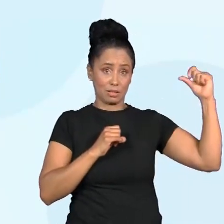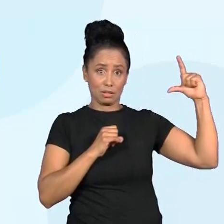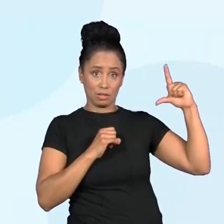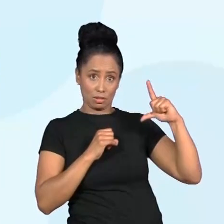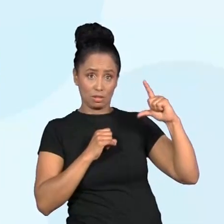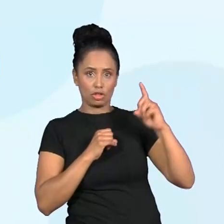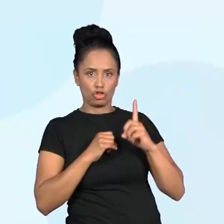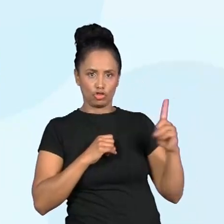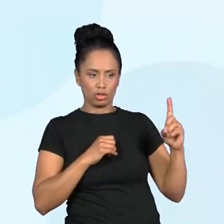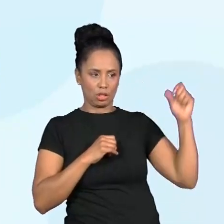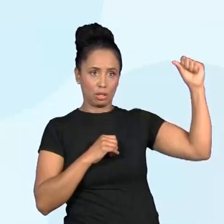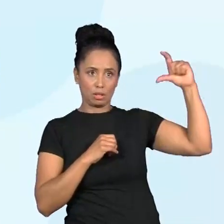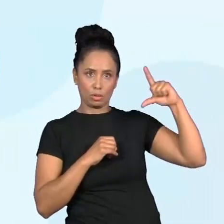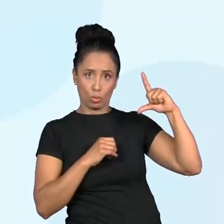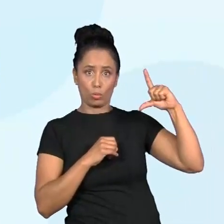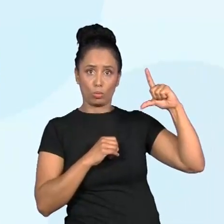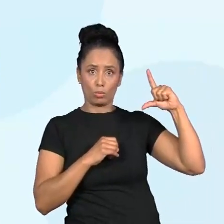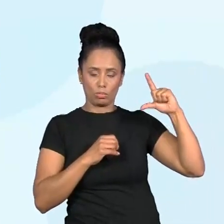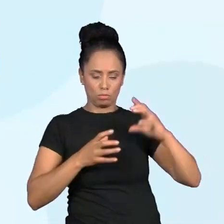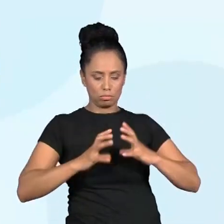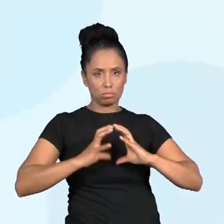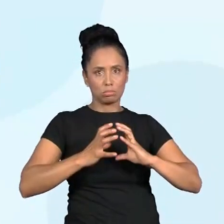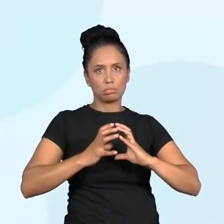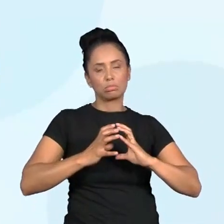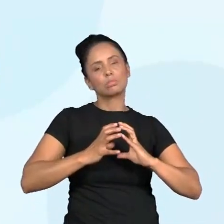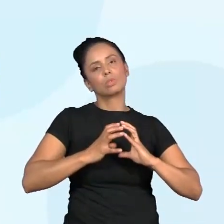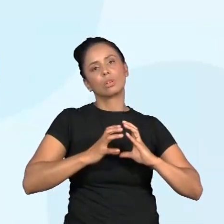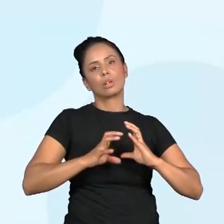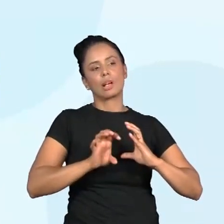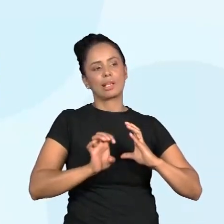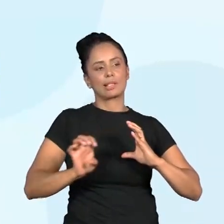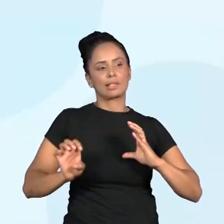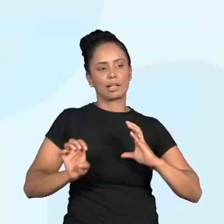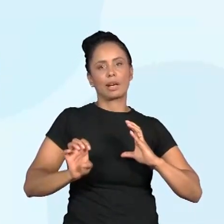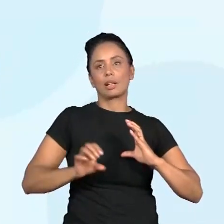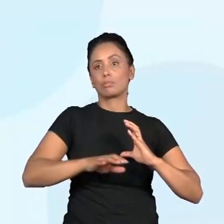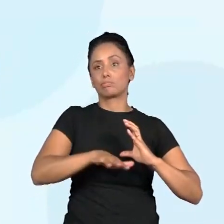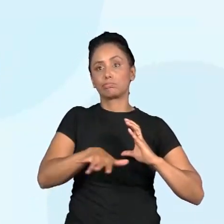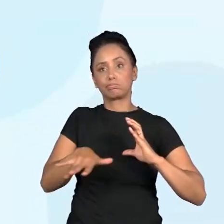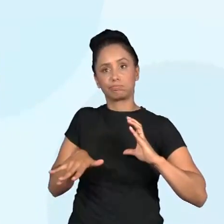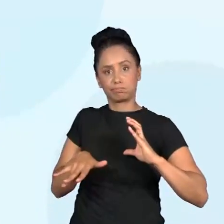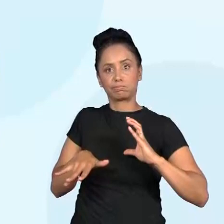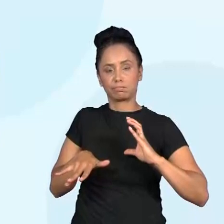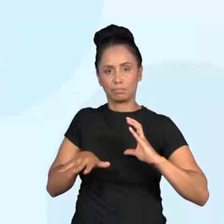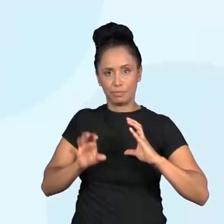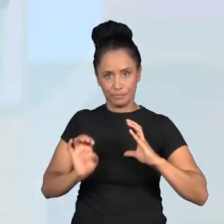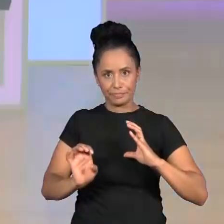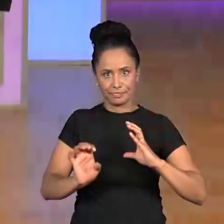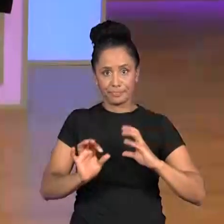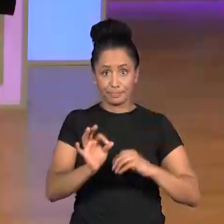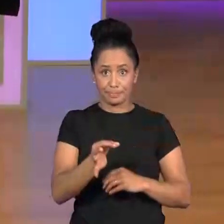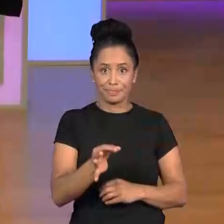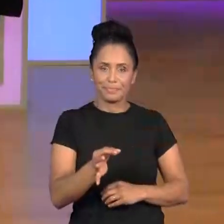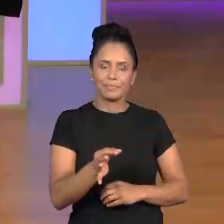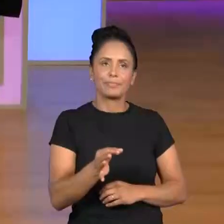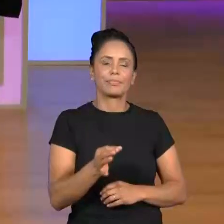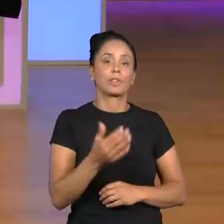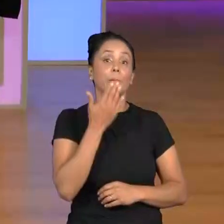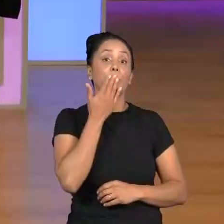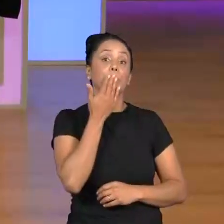à direita, então a sombra é incidida à esquerda, certo? Eu vou pedir para o oráculo mostrar